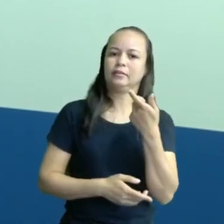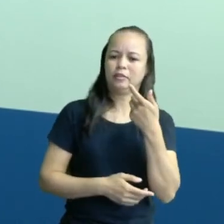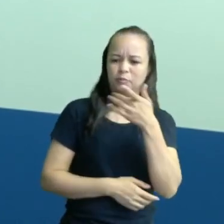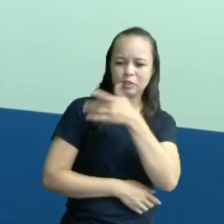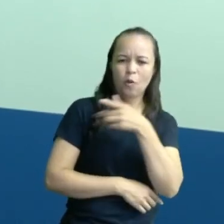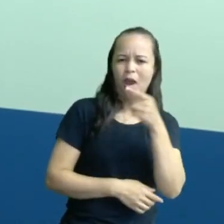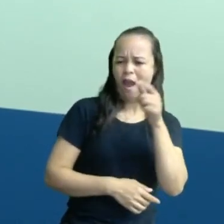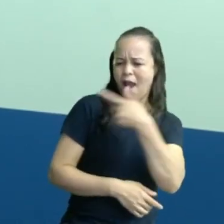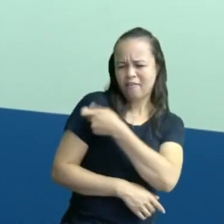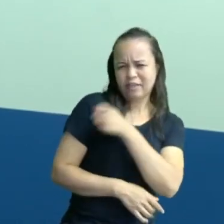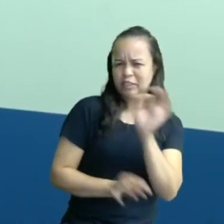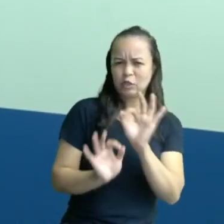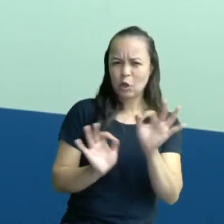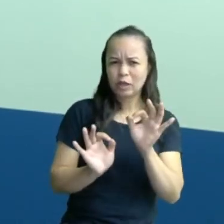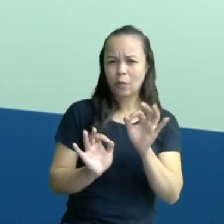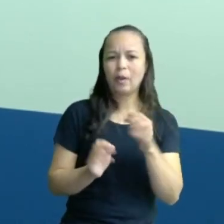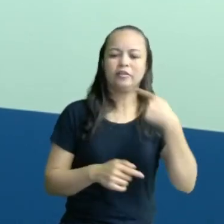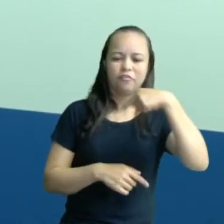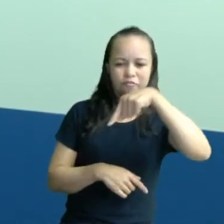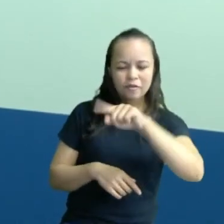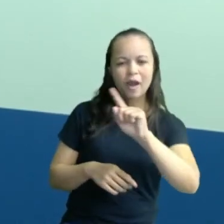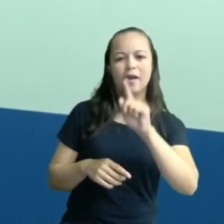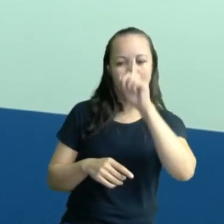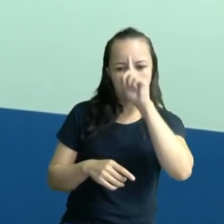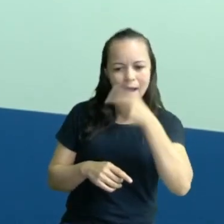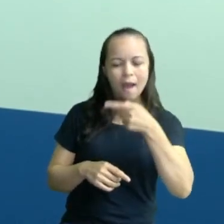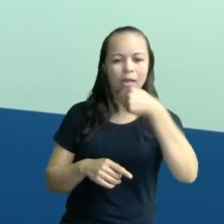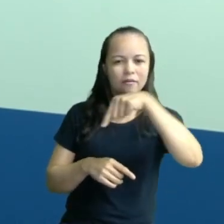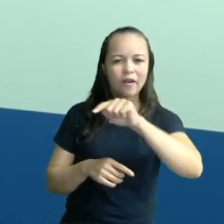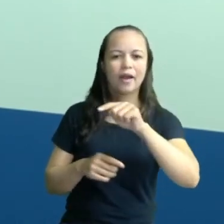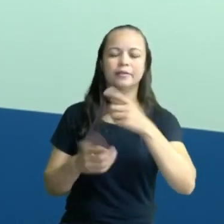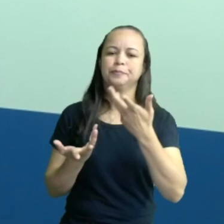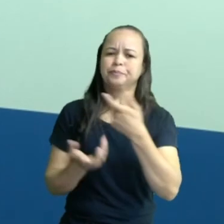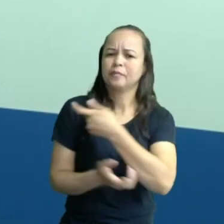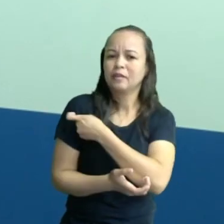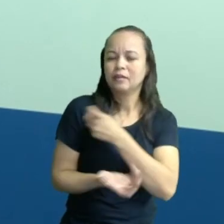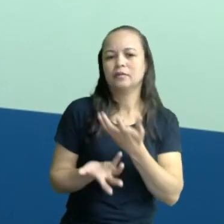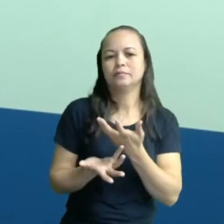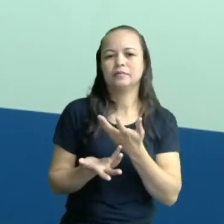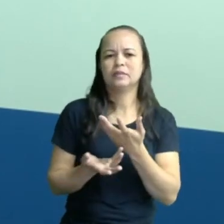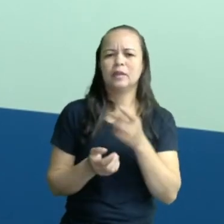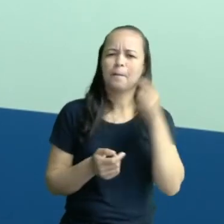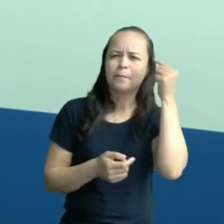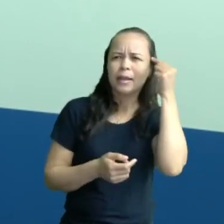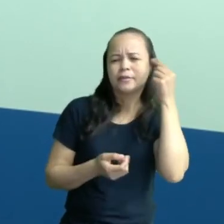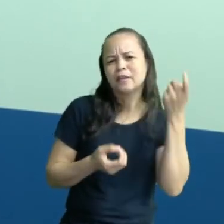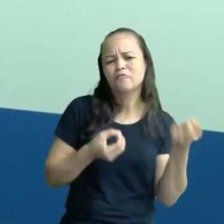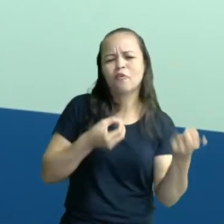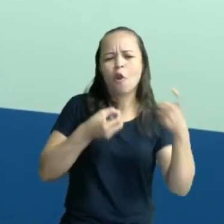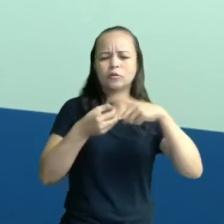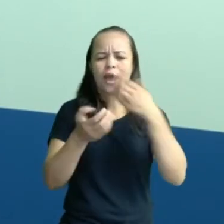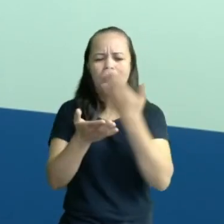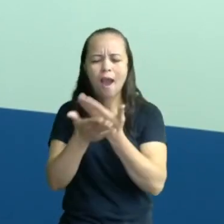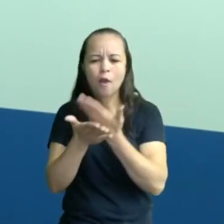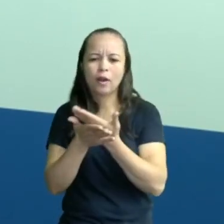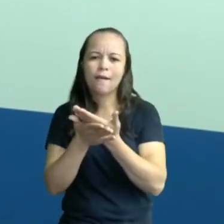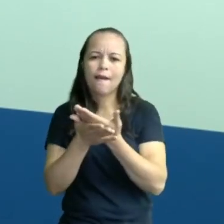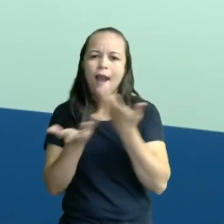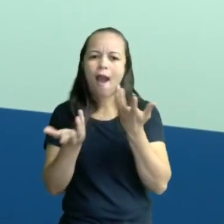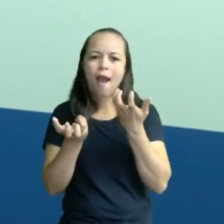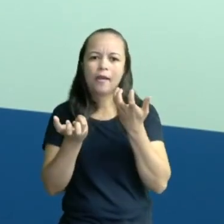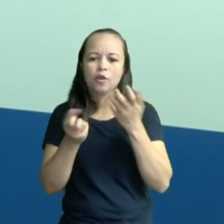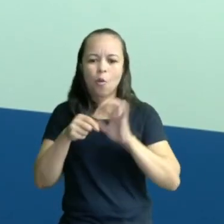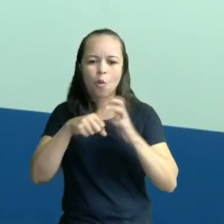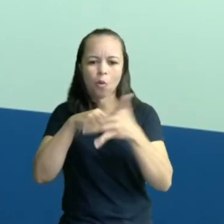se vacinar. Porque senão a gente não volta às aulas. Já pensou a gente voltar às aulas depois desse trabalho todo e ter que parar de novo, porque o coronavírus está de